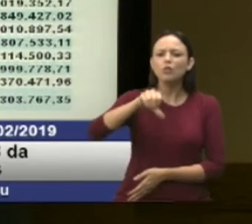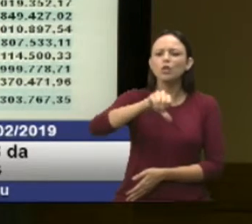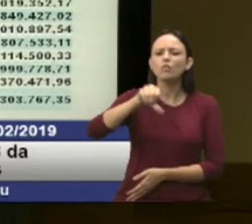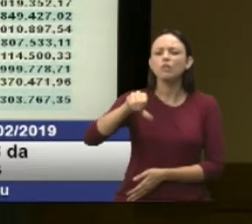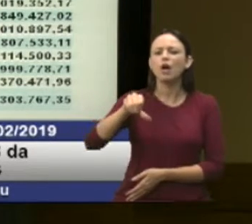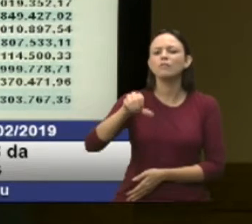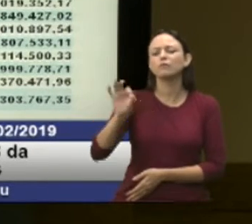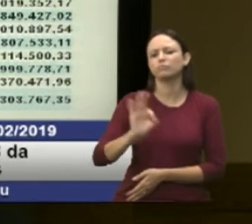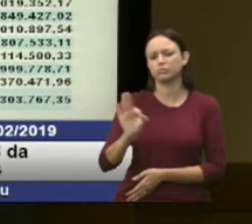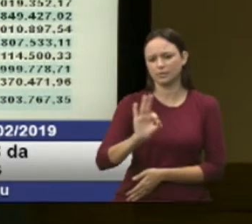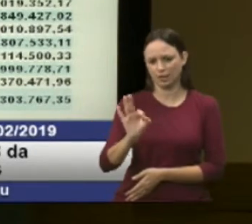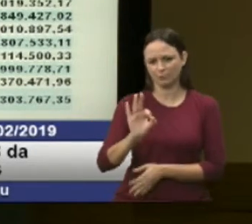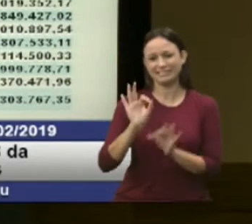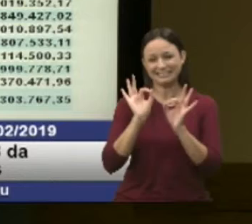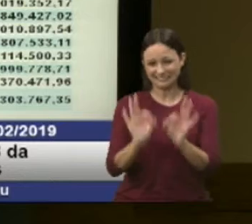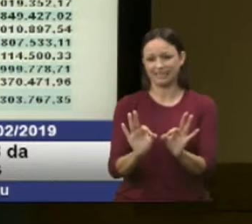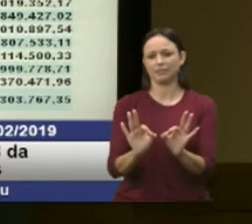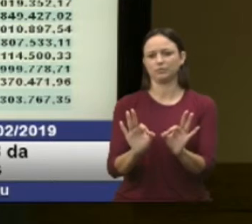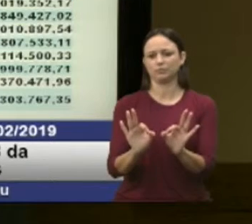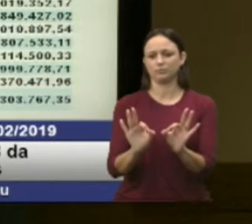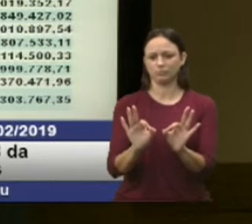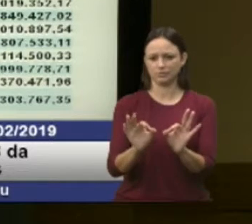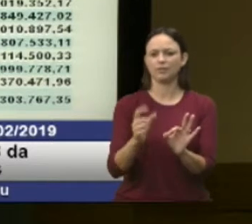99,099%, que é